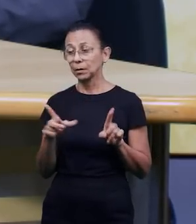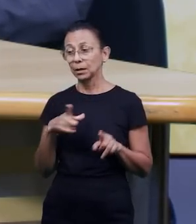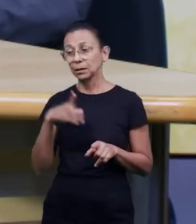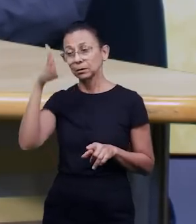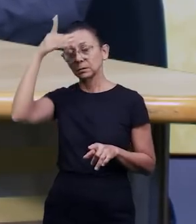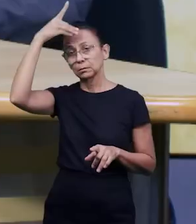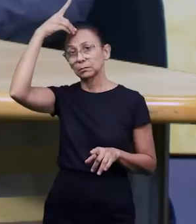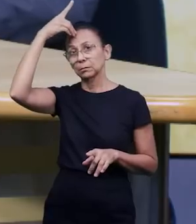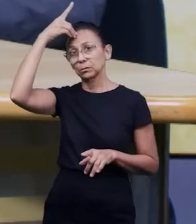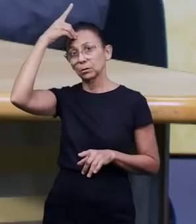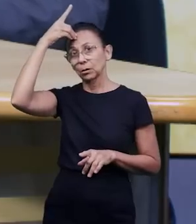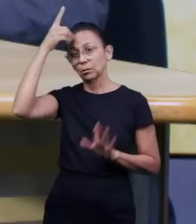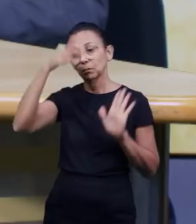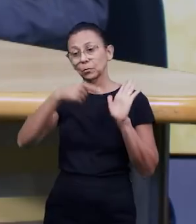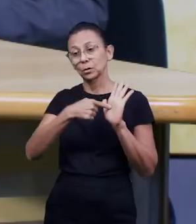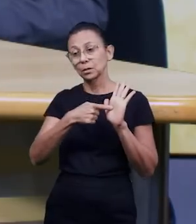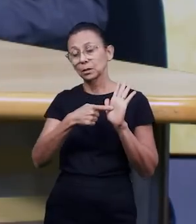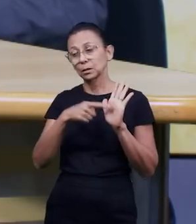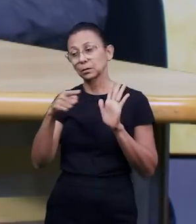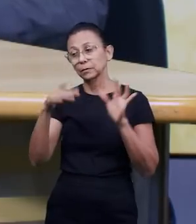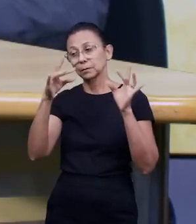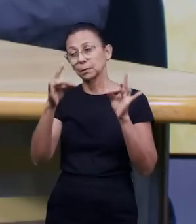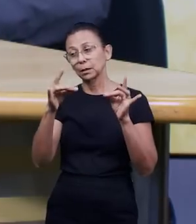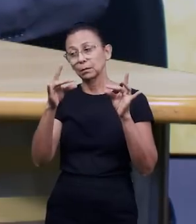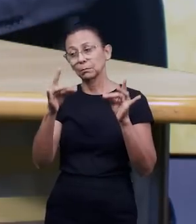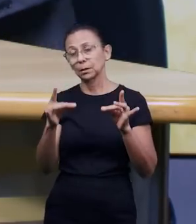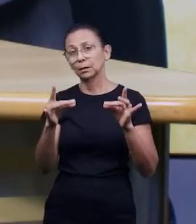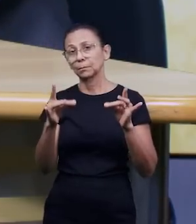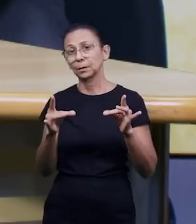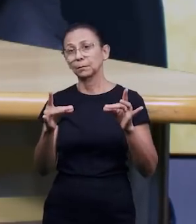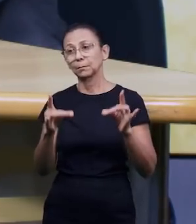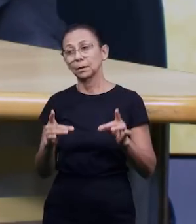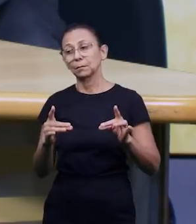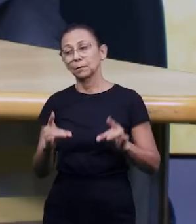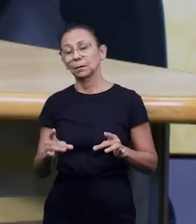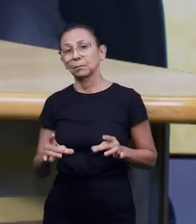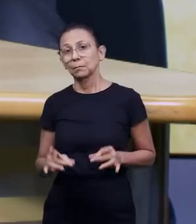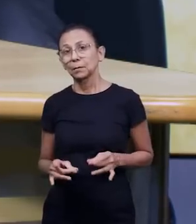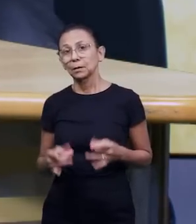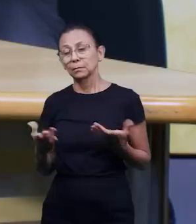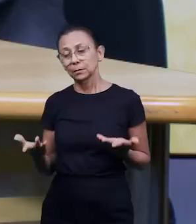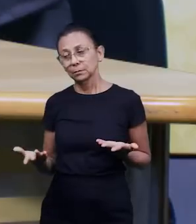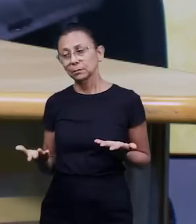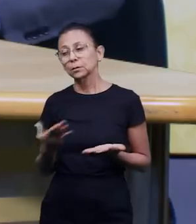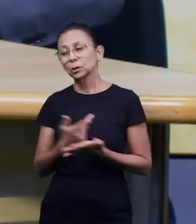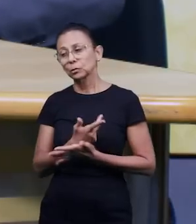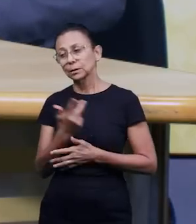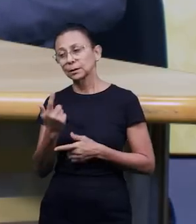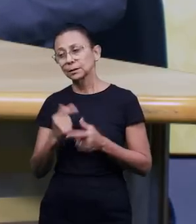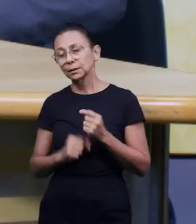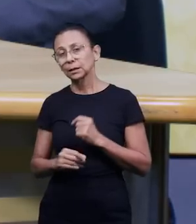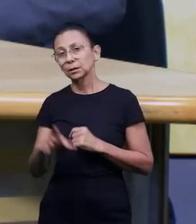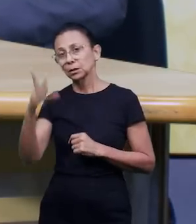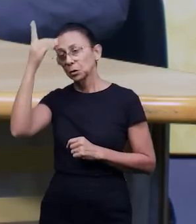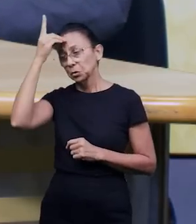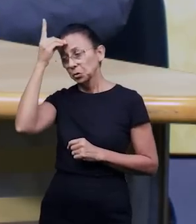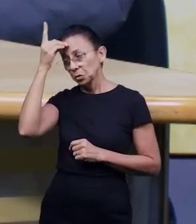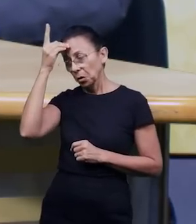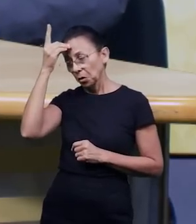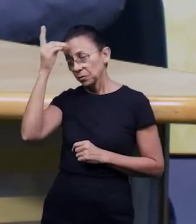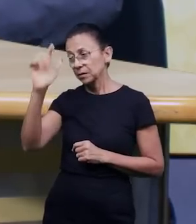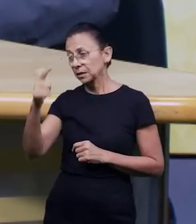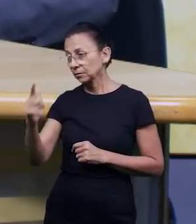um comentário assim com a irmã, o que está acontecendo com você? Não, pastor, aí ela começa, porque isso, eu